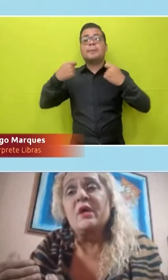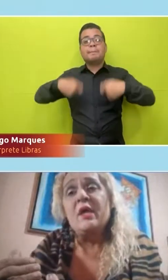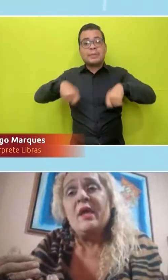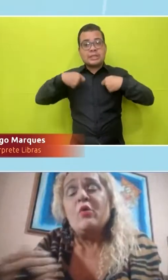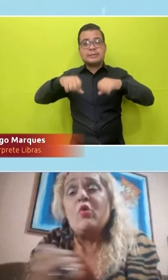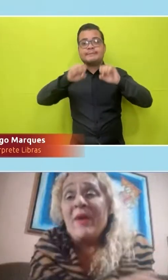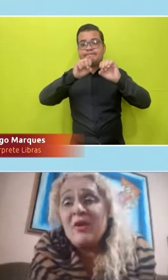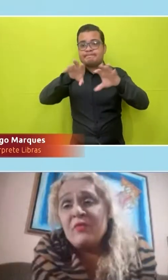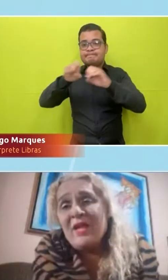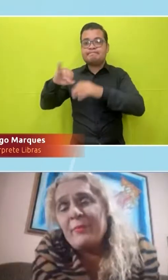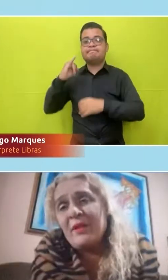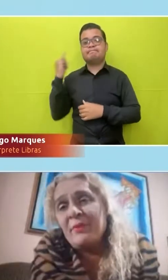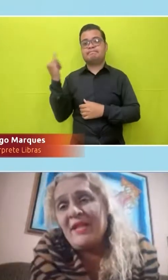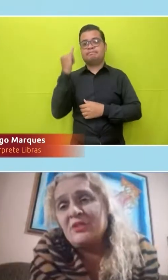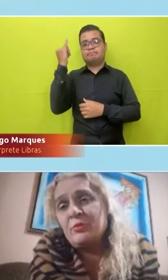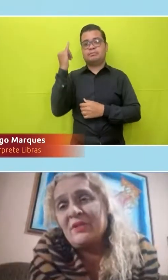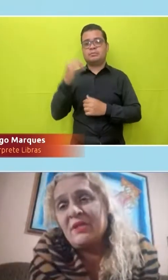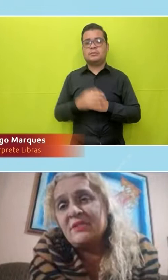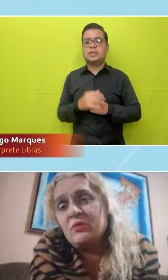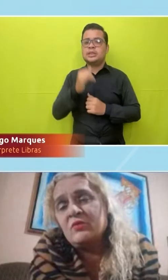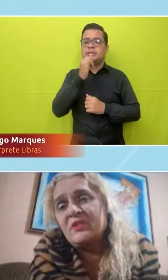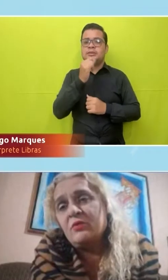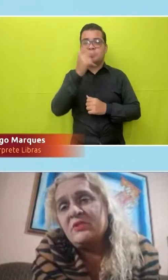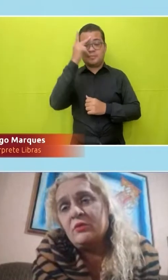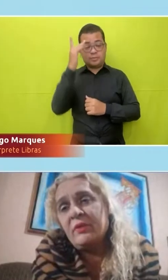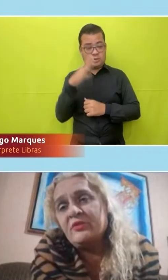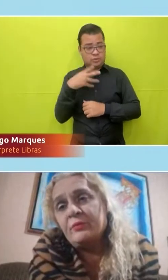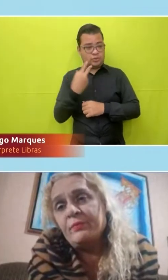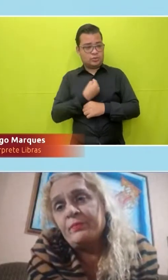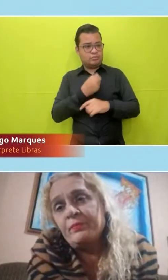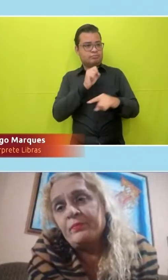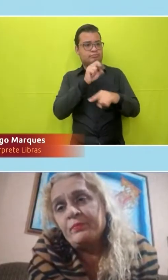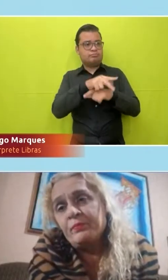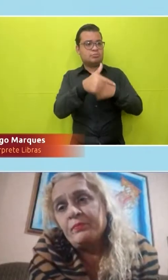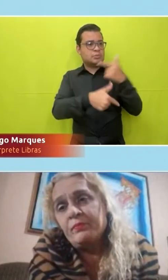pessoas. Como é que eu vou dar empregabilidade a uma trans que eu não consigo ensino médio?